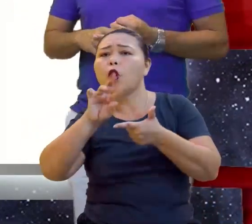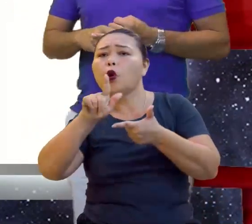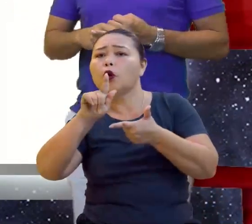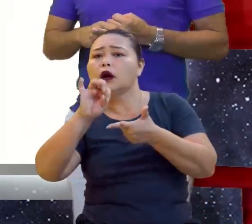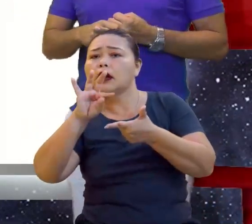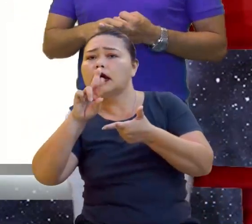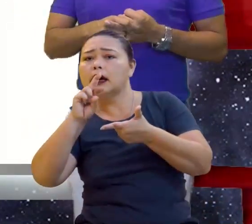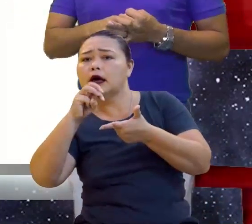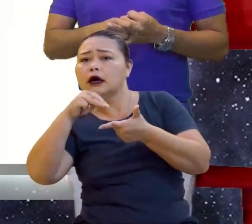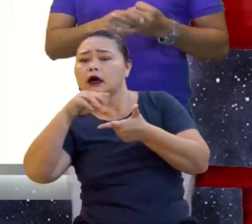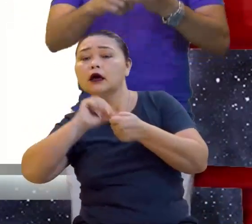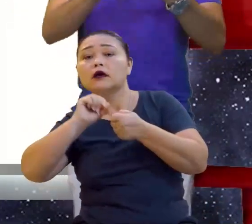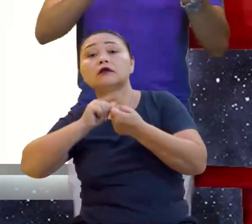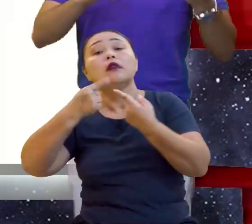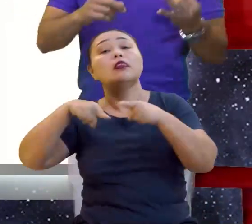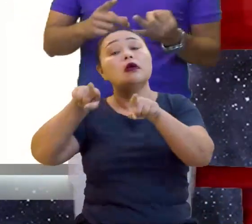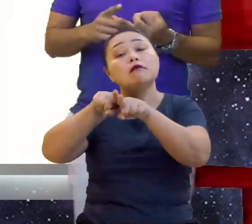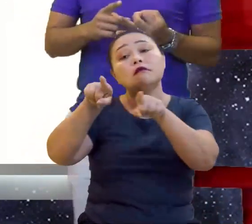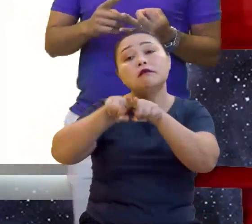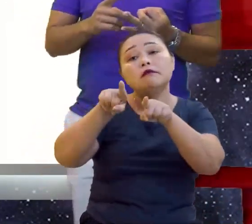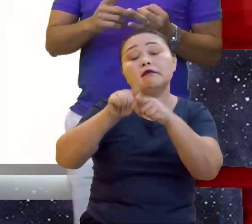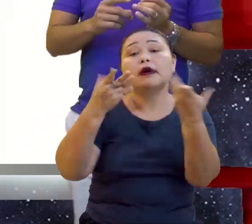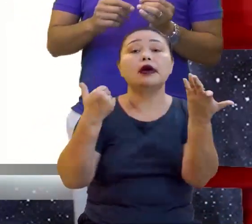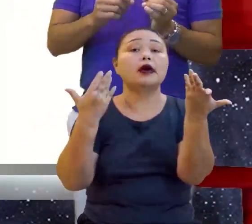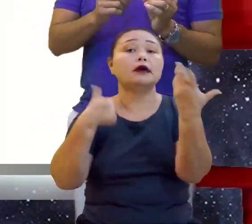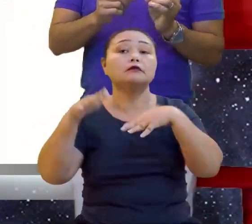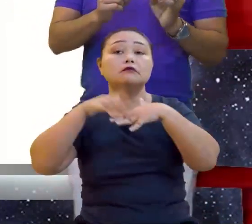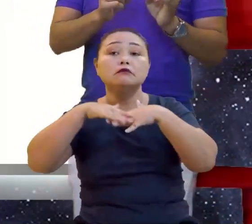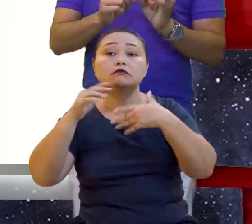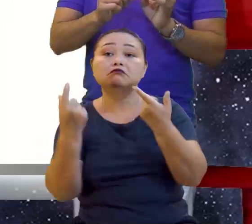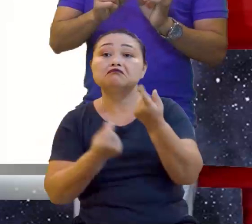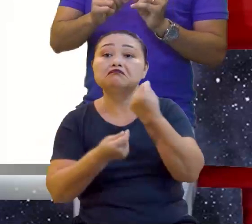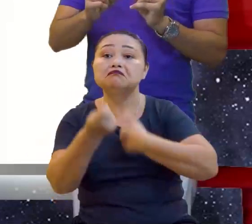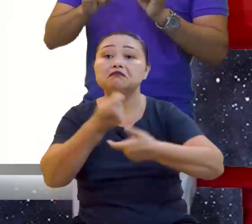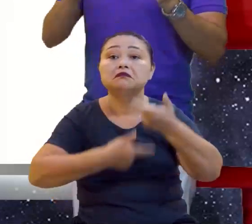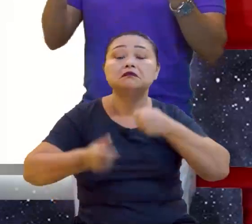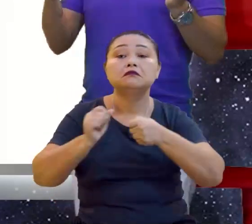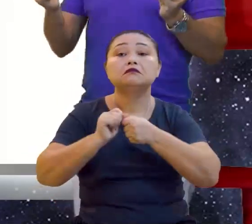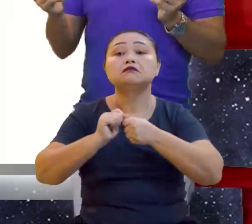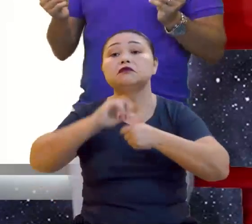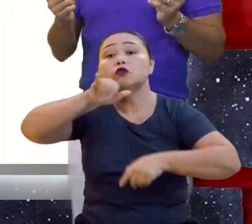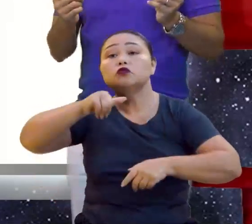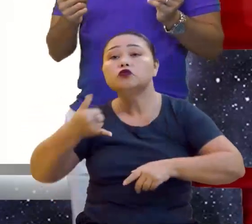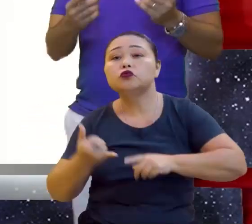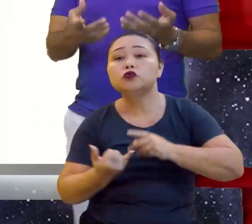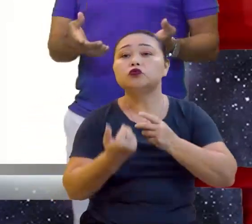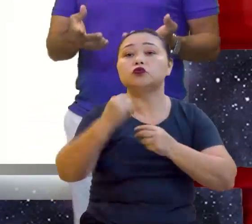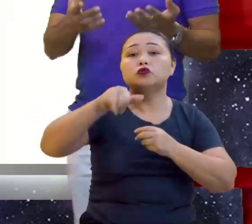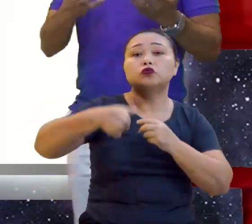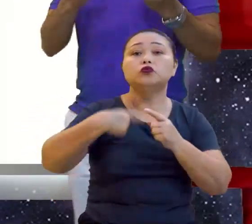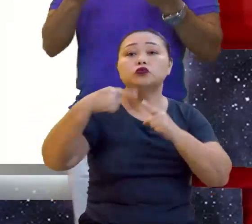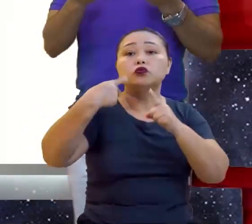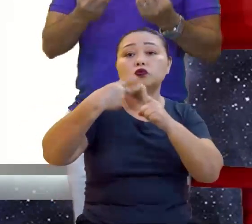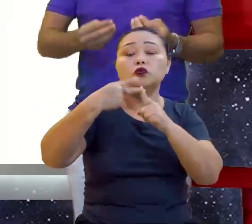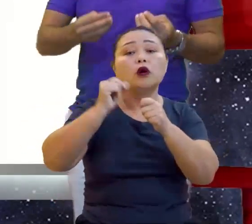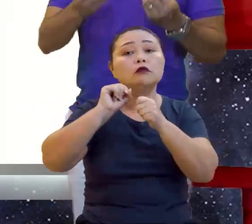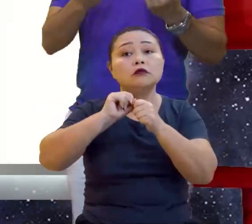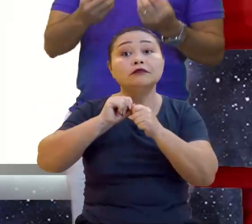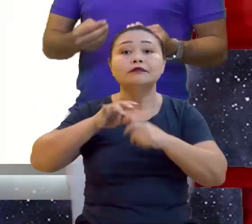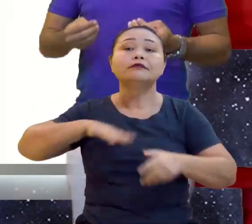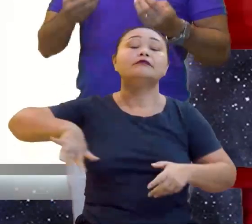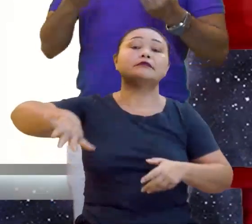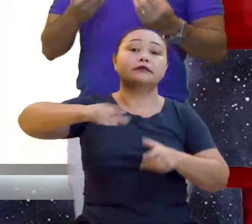matemática financeira, juro composto, caiu uma questão. Mas assim, raro. Boa parte da prova